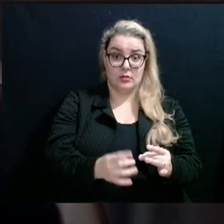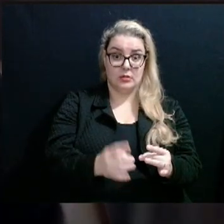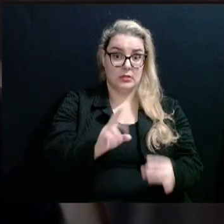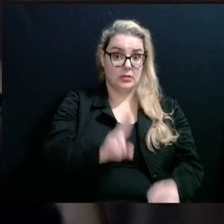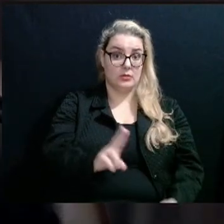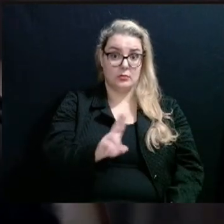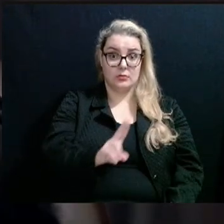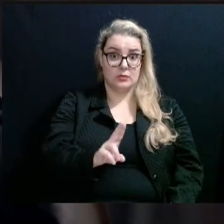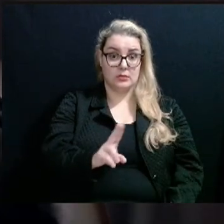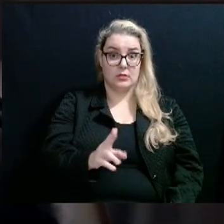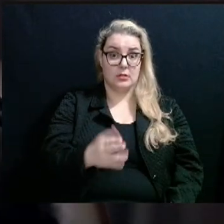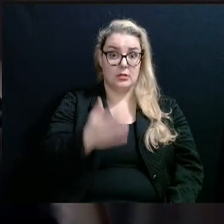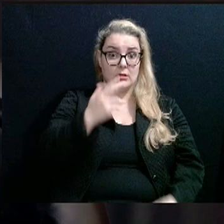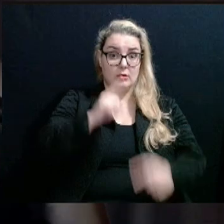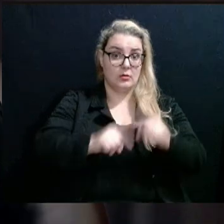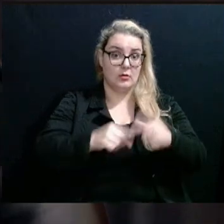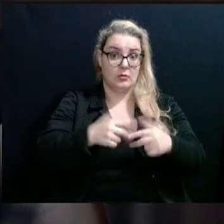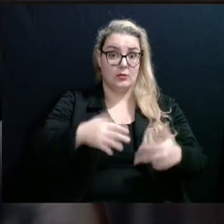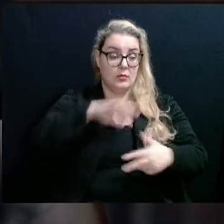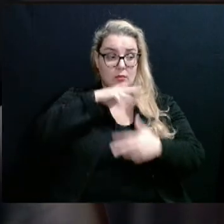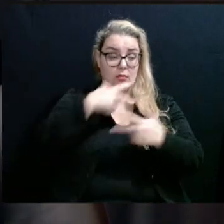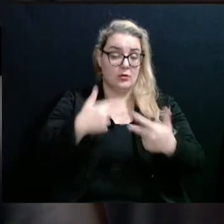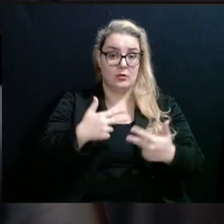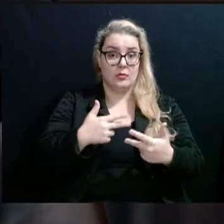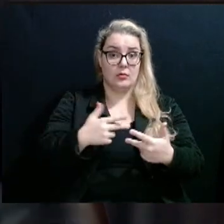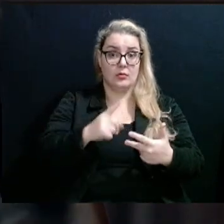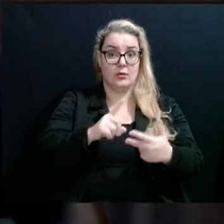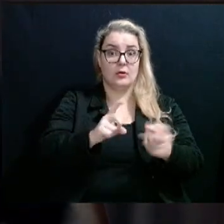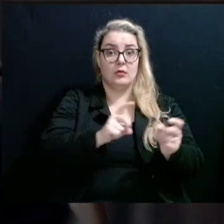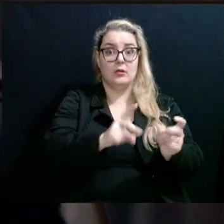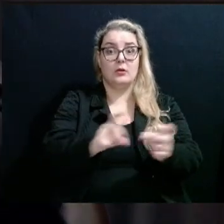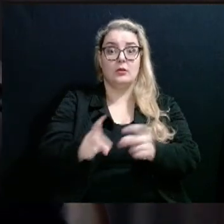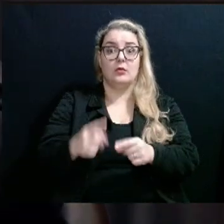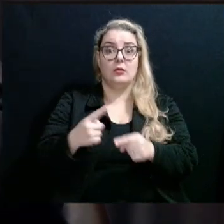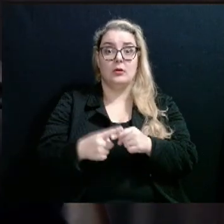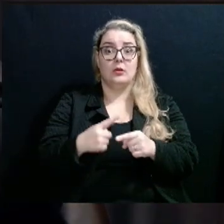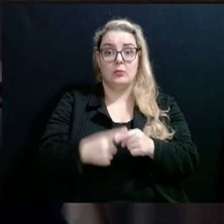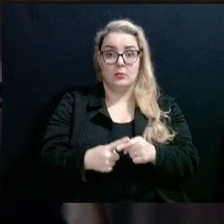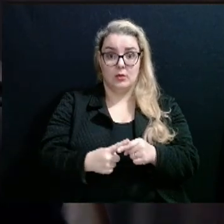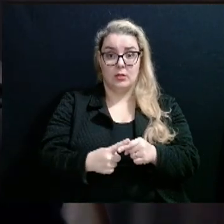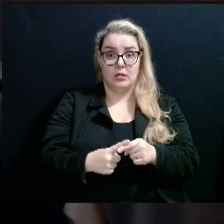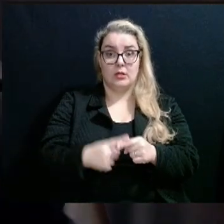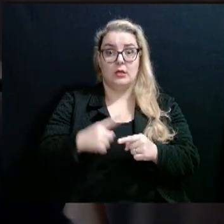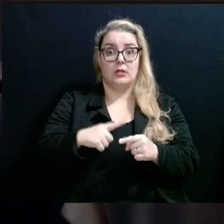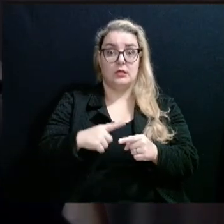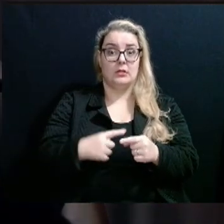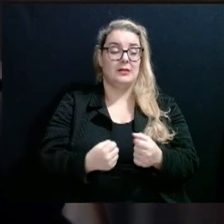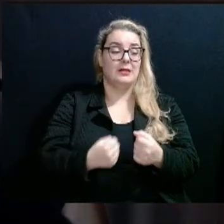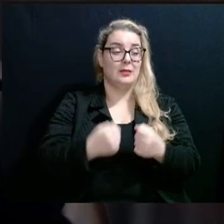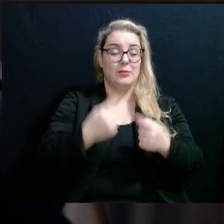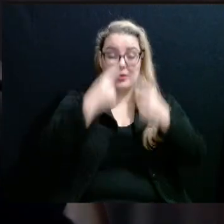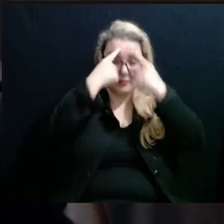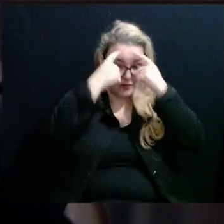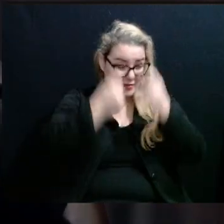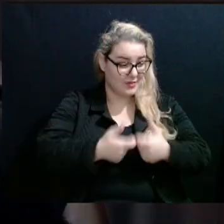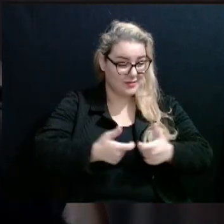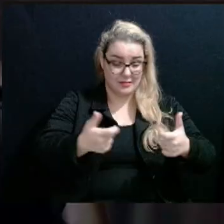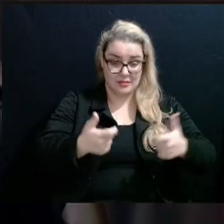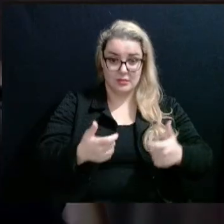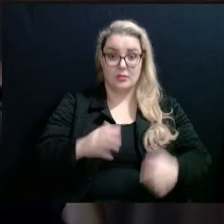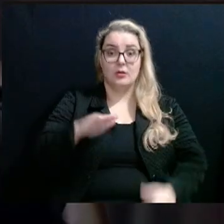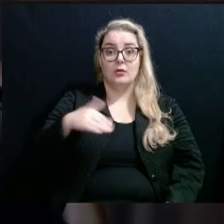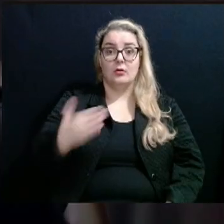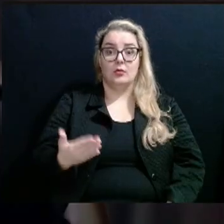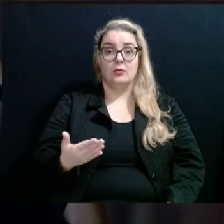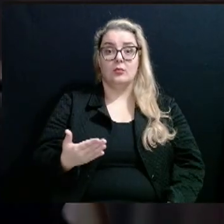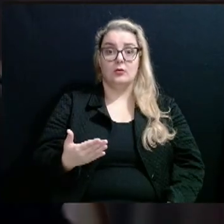nem não comercializar, Uhum. porque há uma agressão muito grande. Então, assim, a partir do momento que você consegue